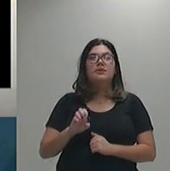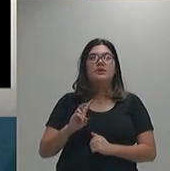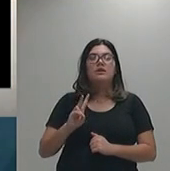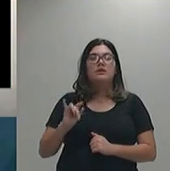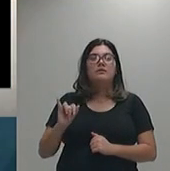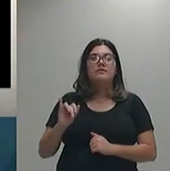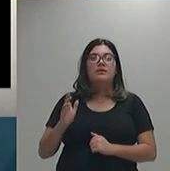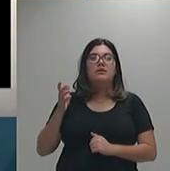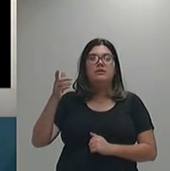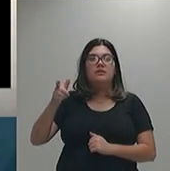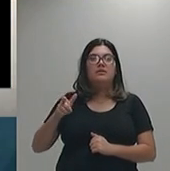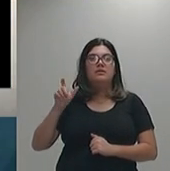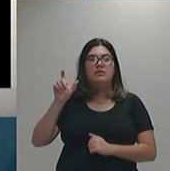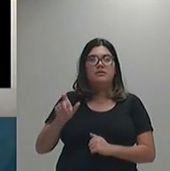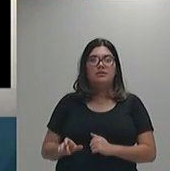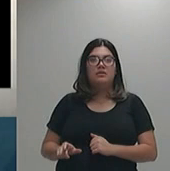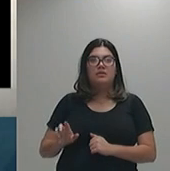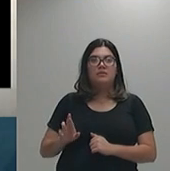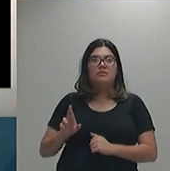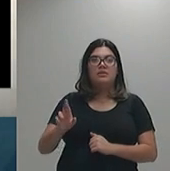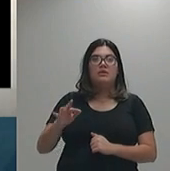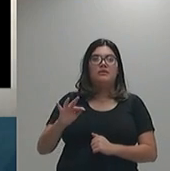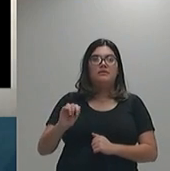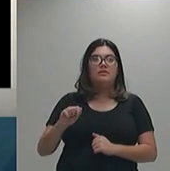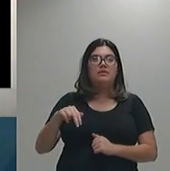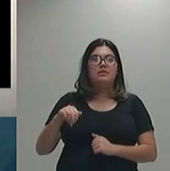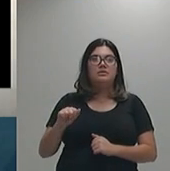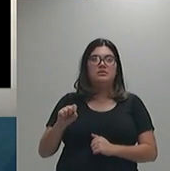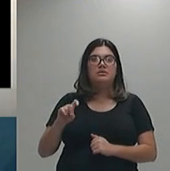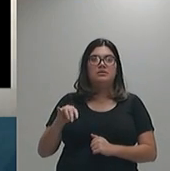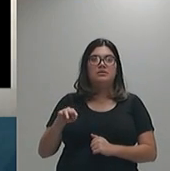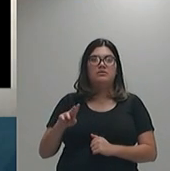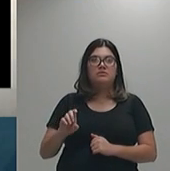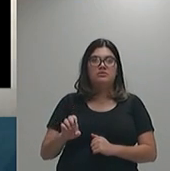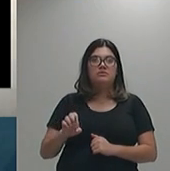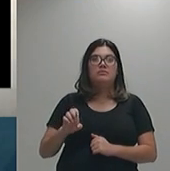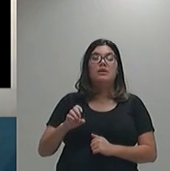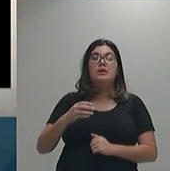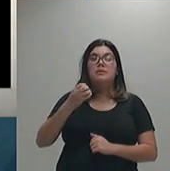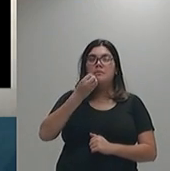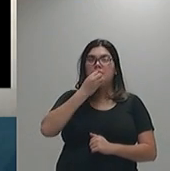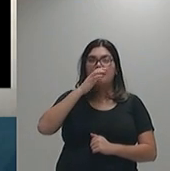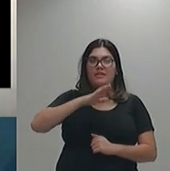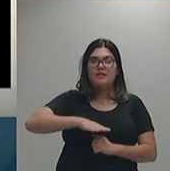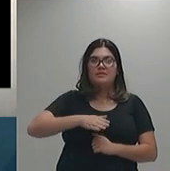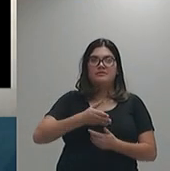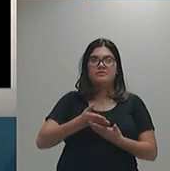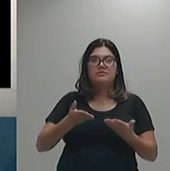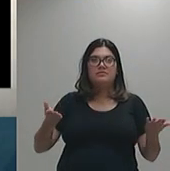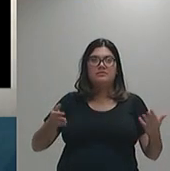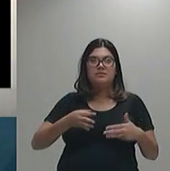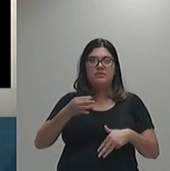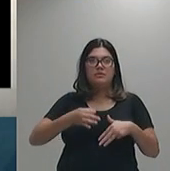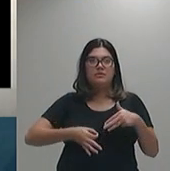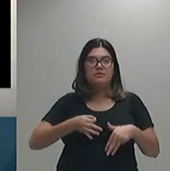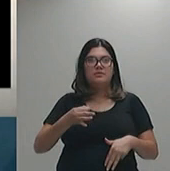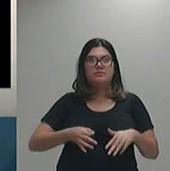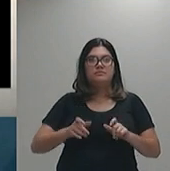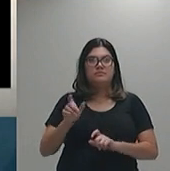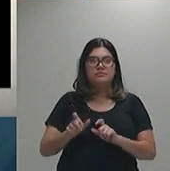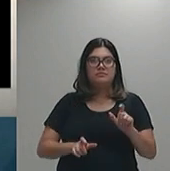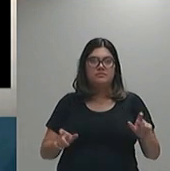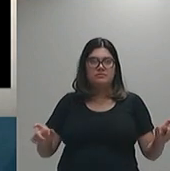fenasaúde boa tarde excelentíssimo senhor' de mim strass excelentíssimos senhores ministros em nome de